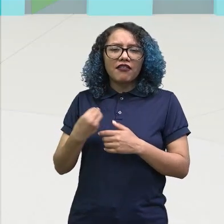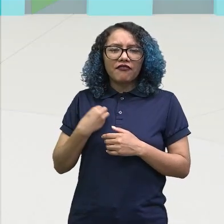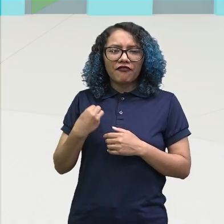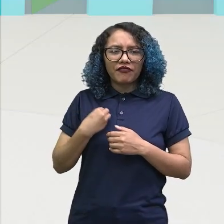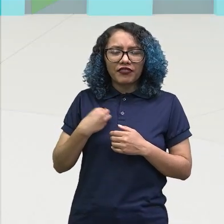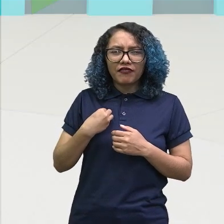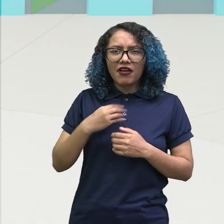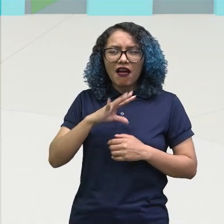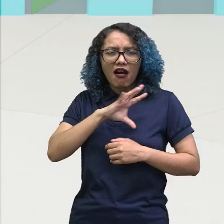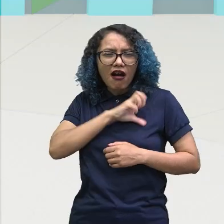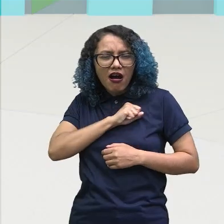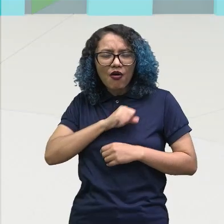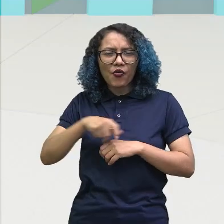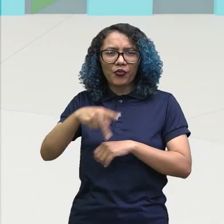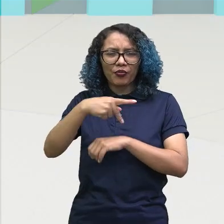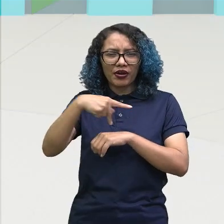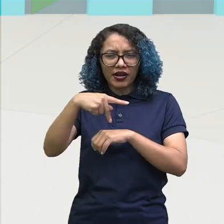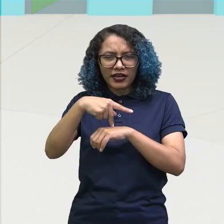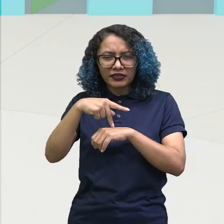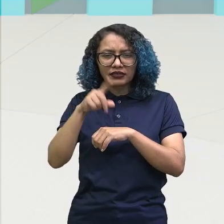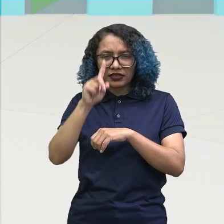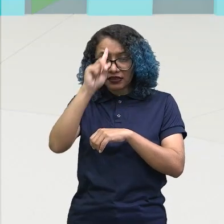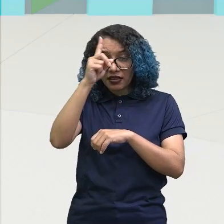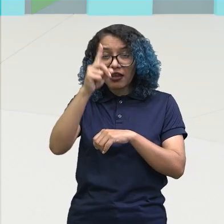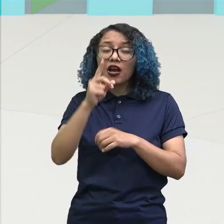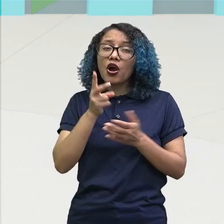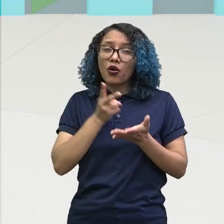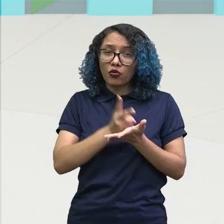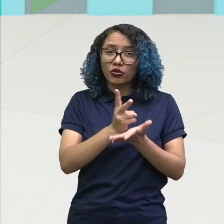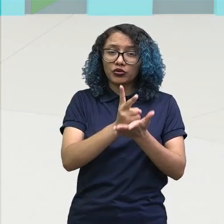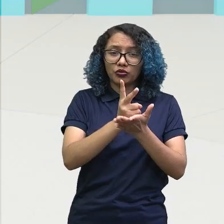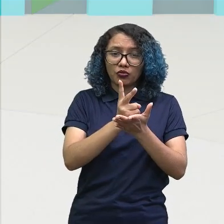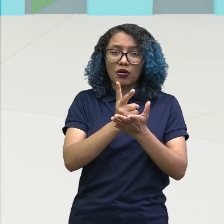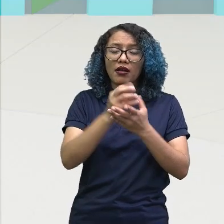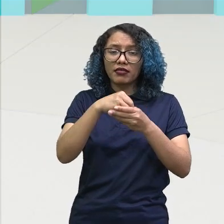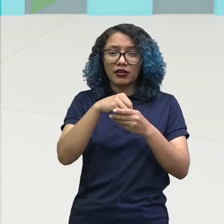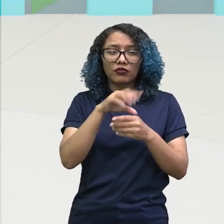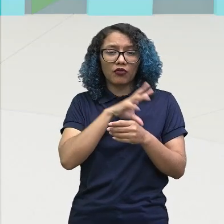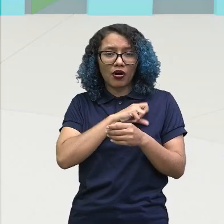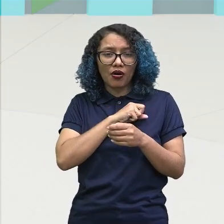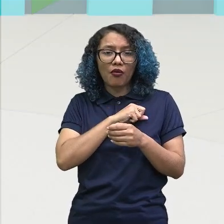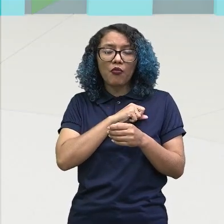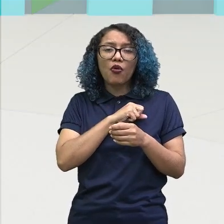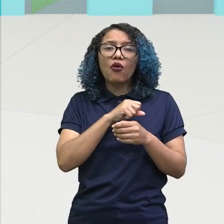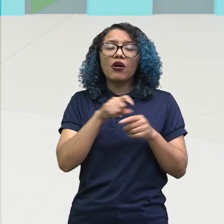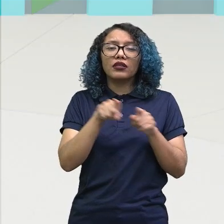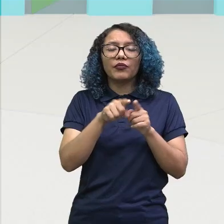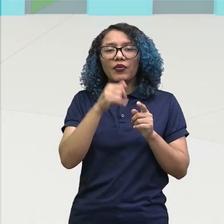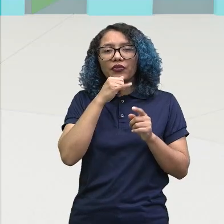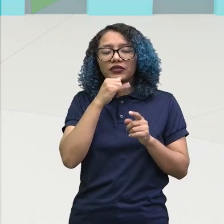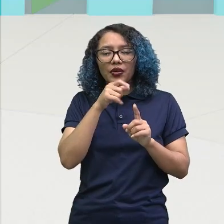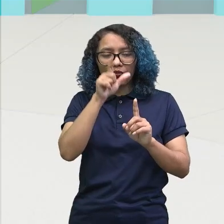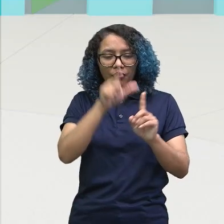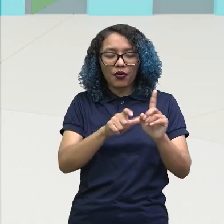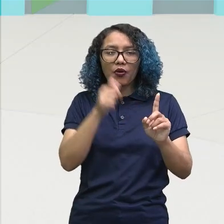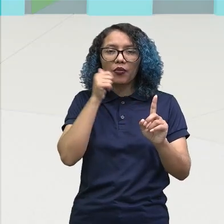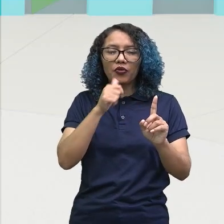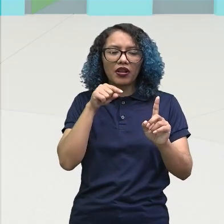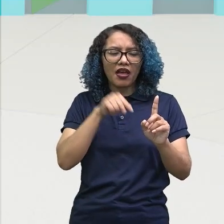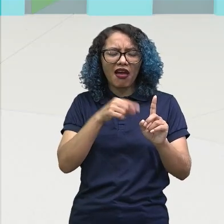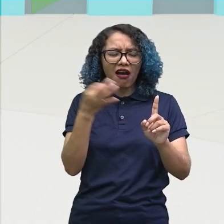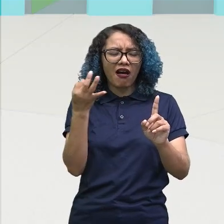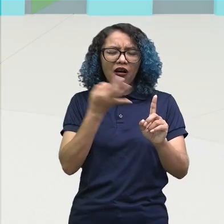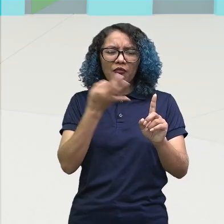essa nação, essa ideia também vai estar no amor, porque ele vai idealizar uma mulher, sobretudo o eu lírico, não é? E vai dizer